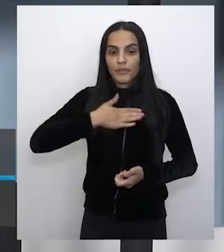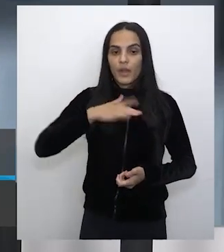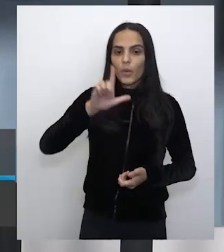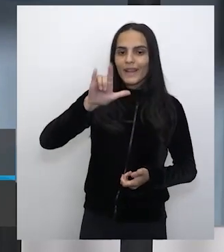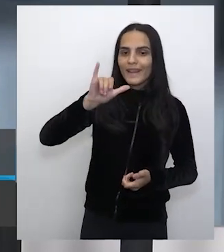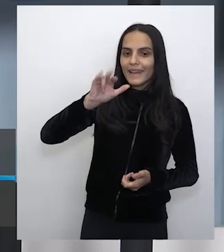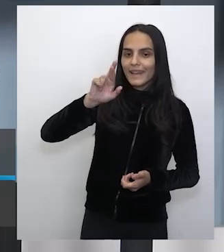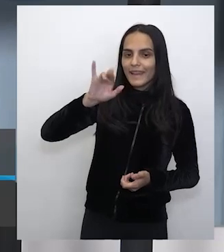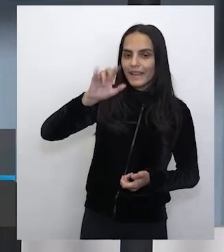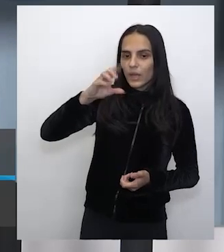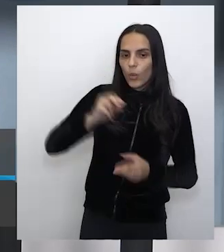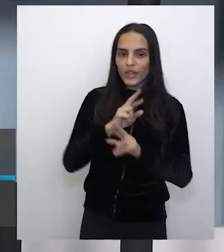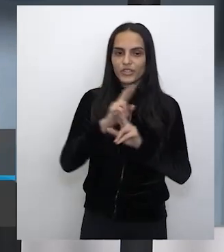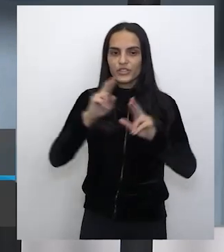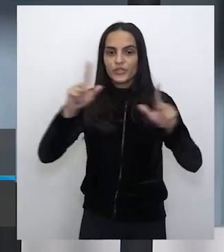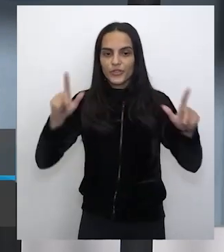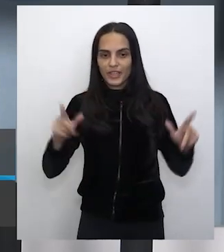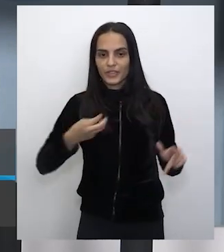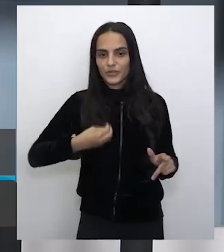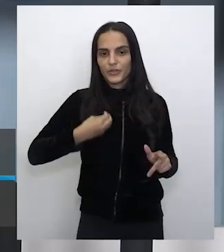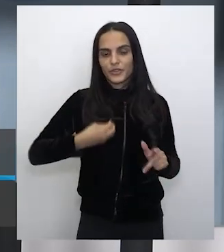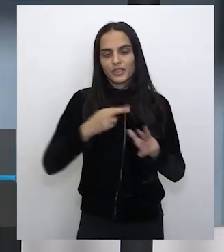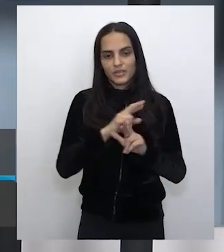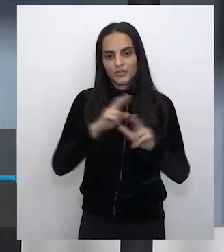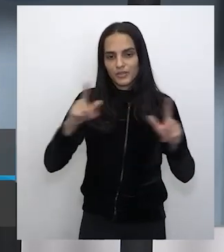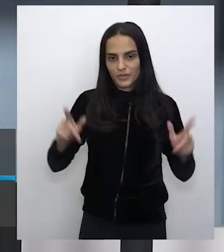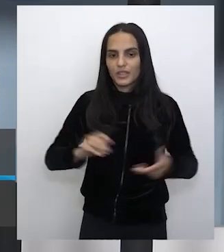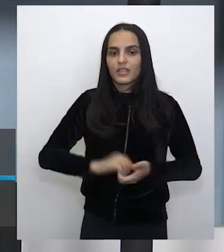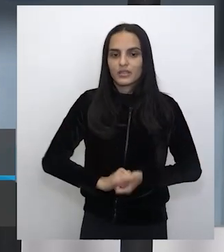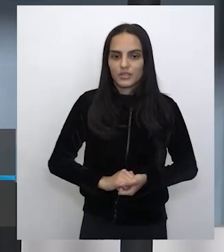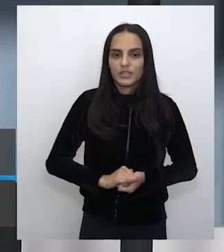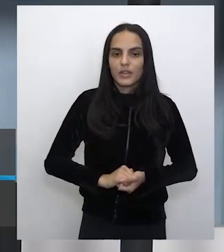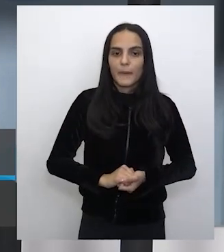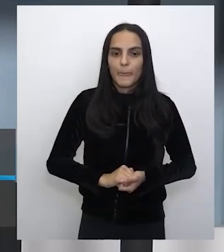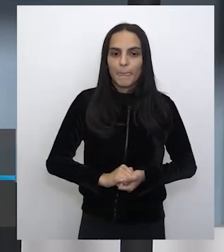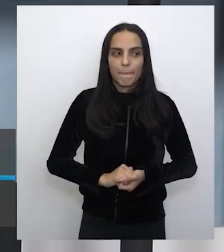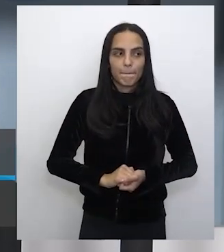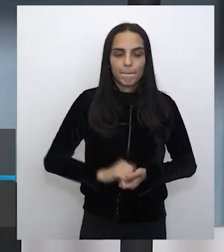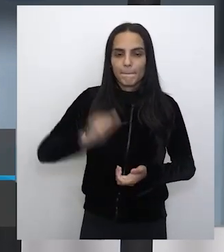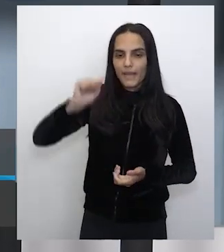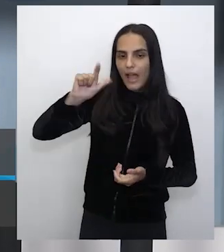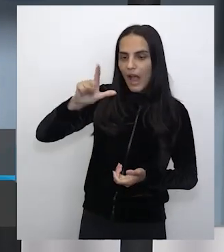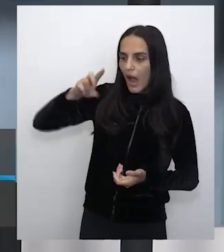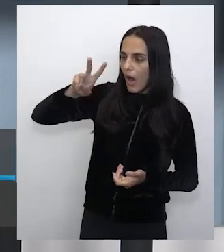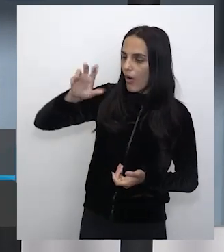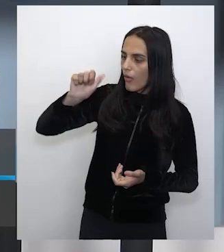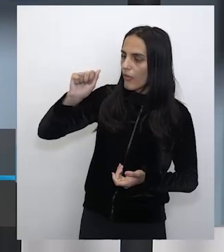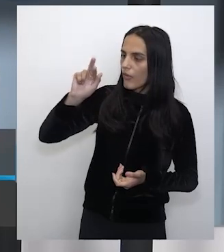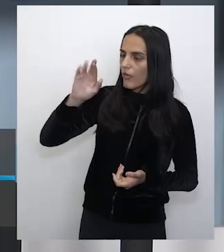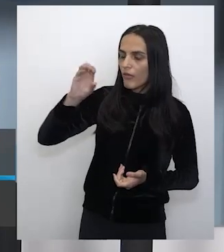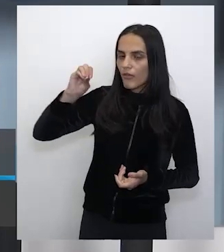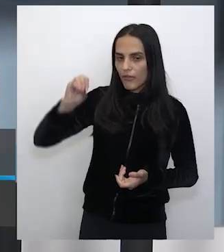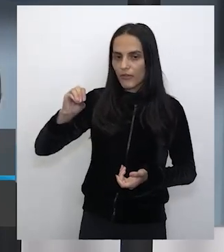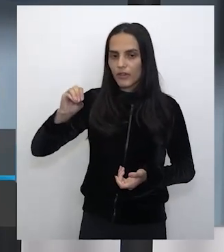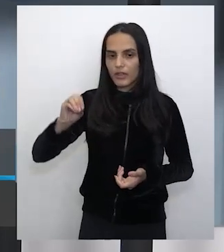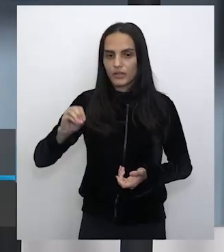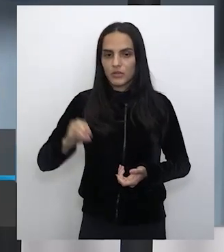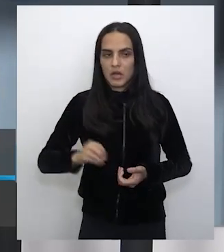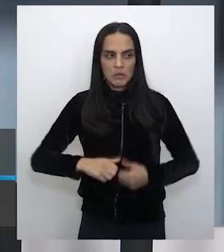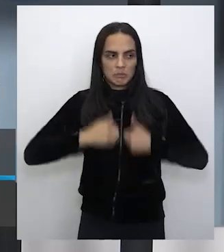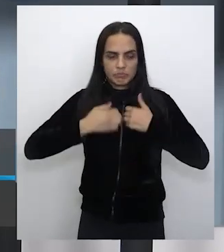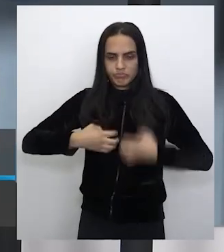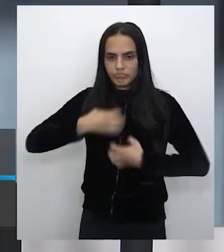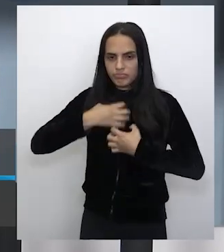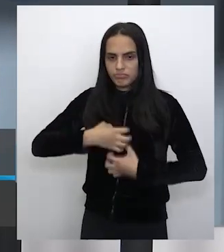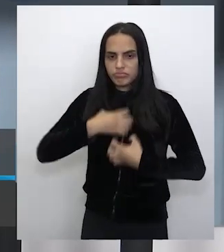diferente de Fernando Pessoa. Então, aqui ele interpreta. E Álvaro de Campos, ele é bem revoltado, né? Ele é o Fernando Pessoa